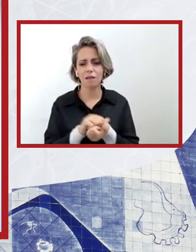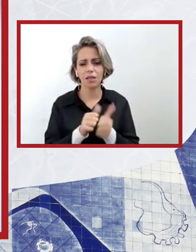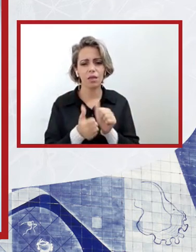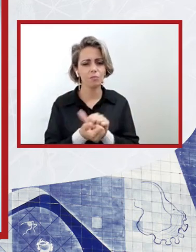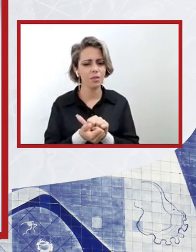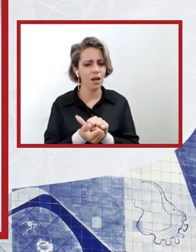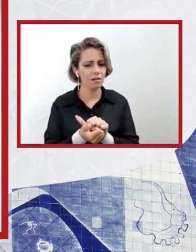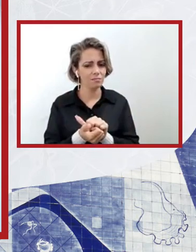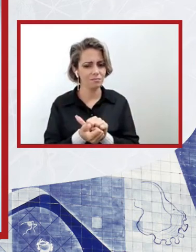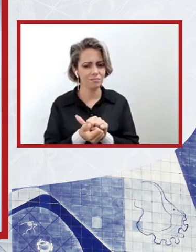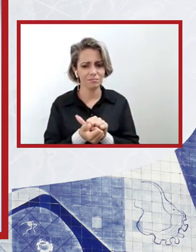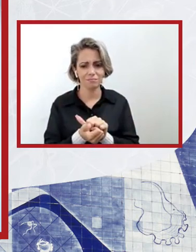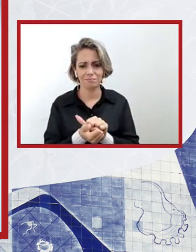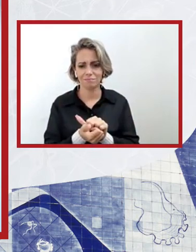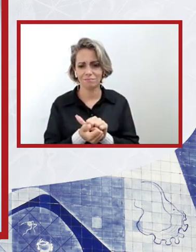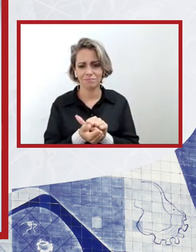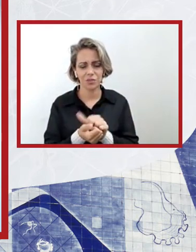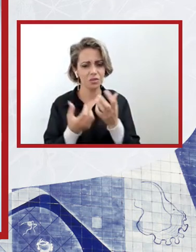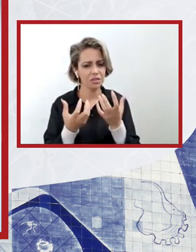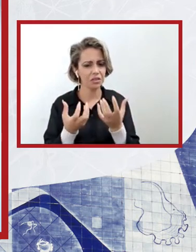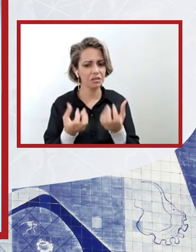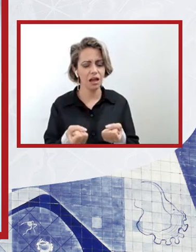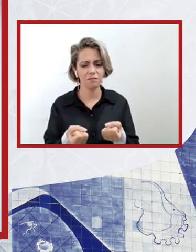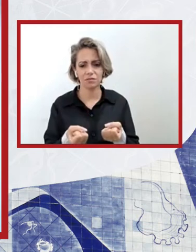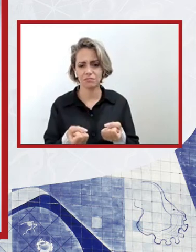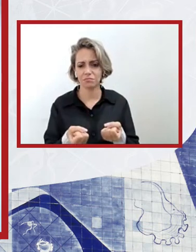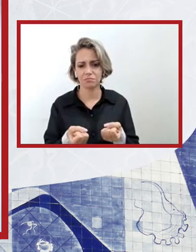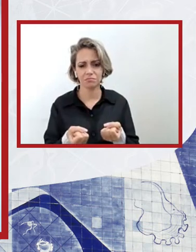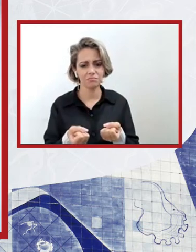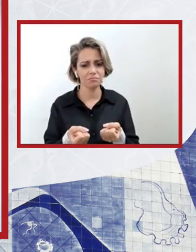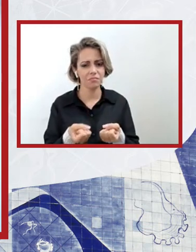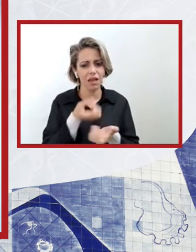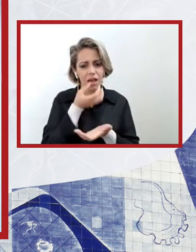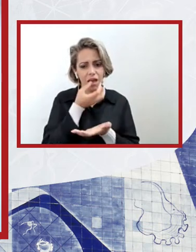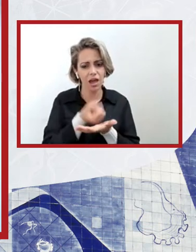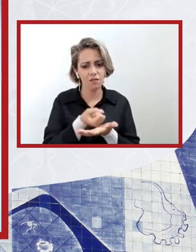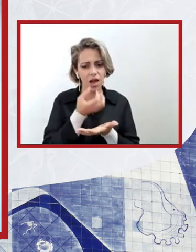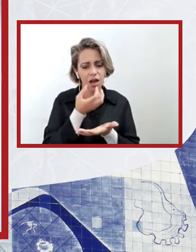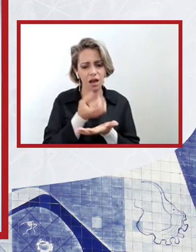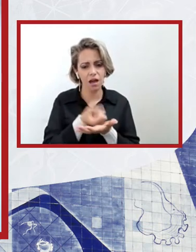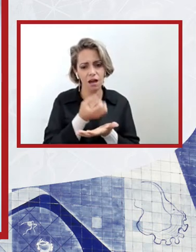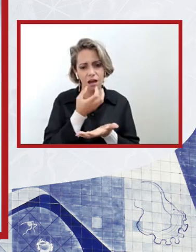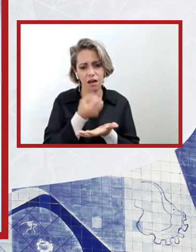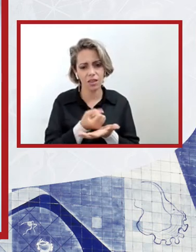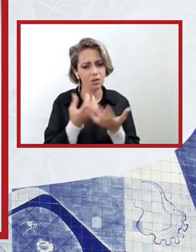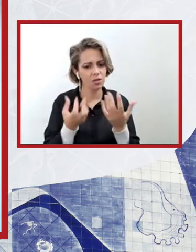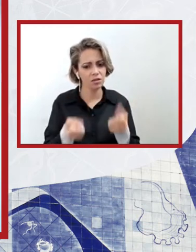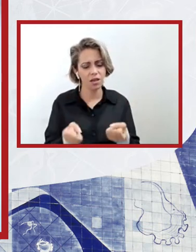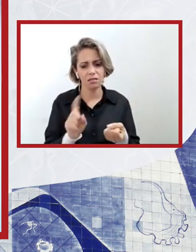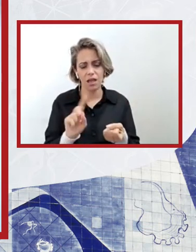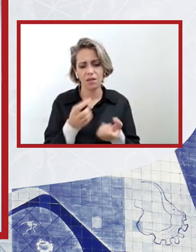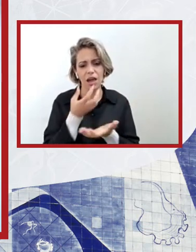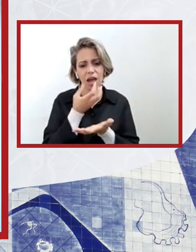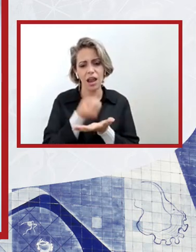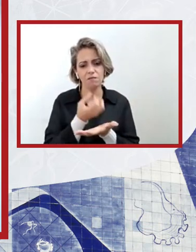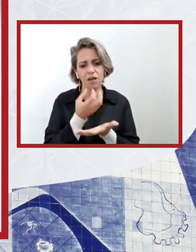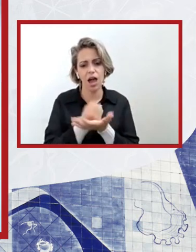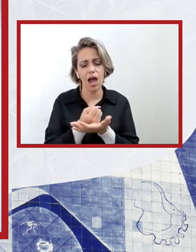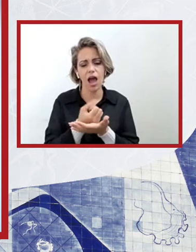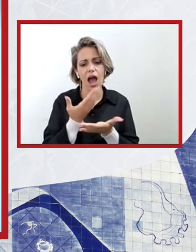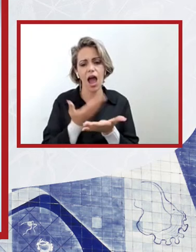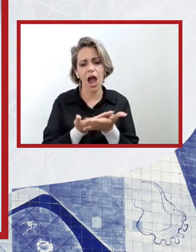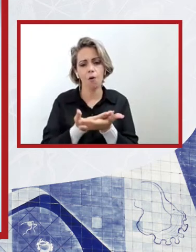inclusive que não permitiam a gravação de aulas, né, que a aula na